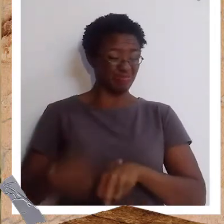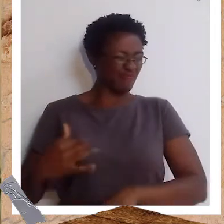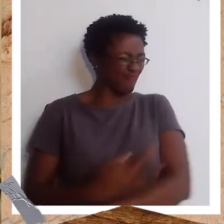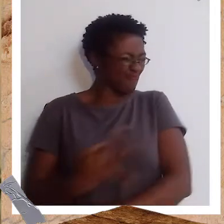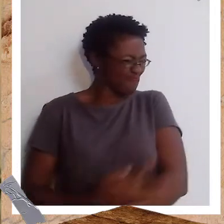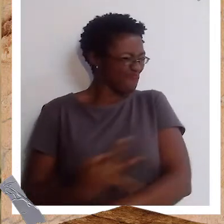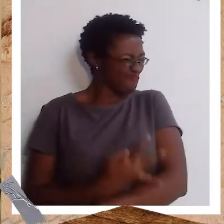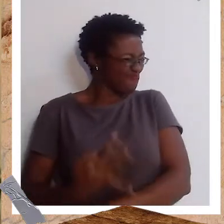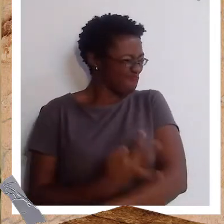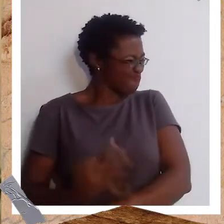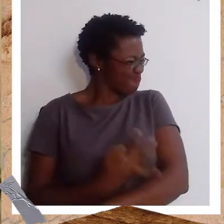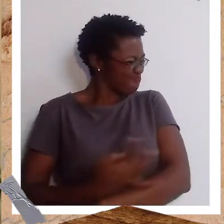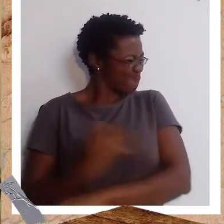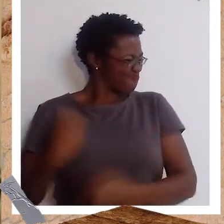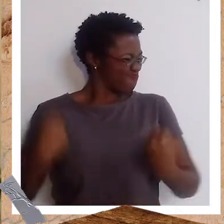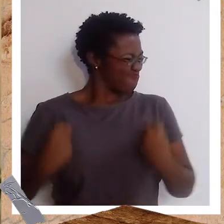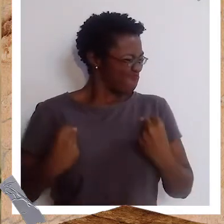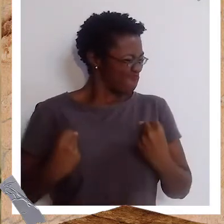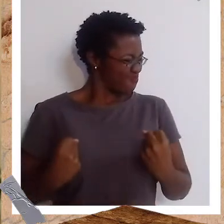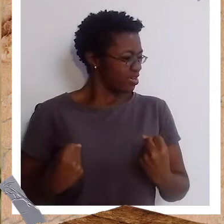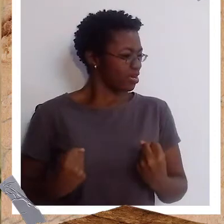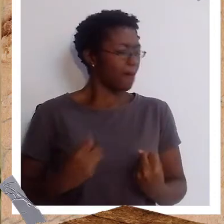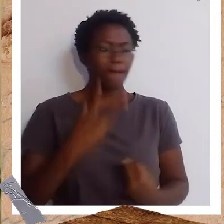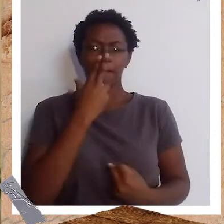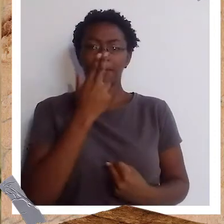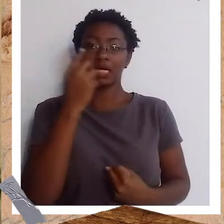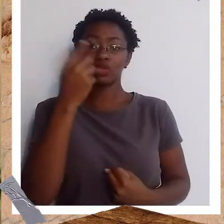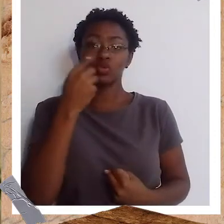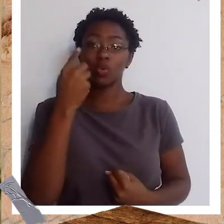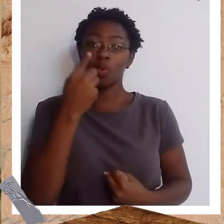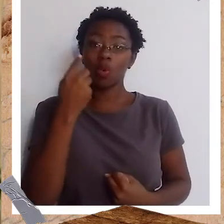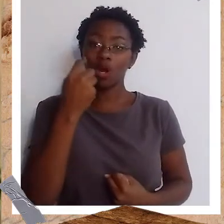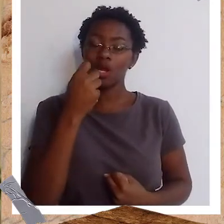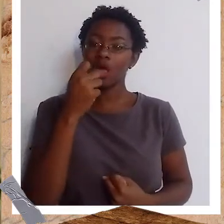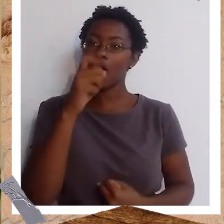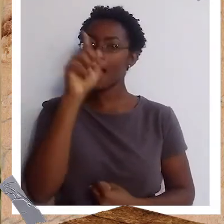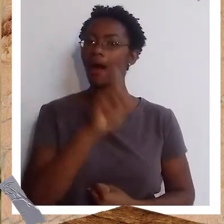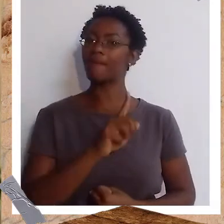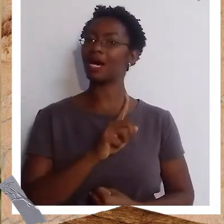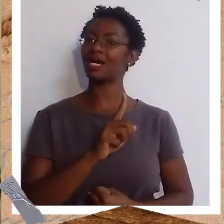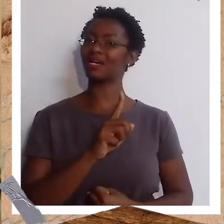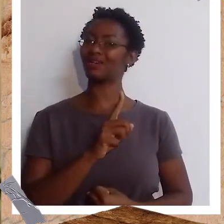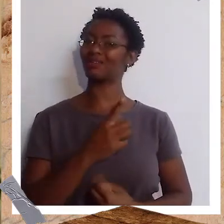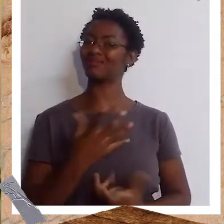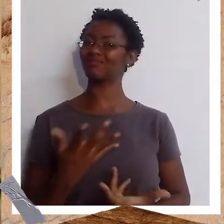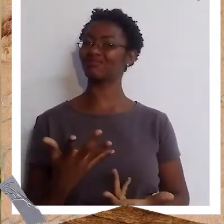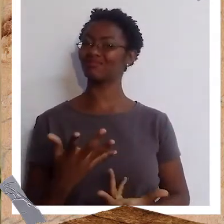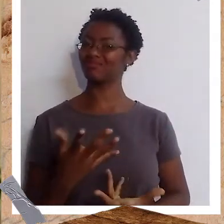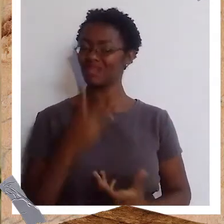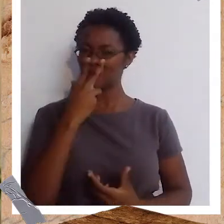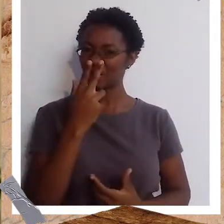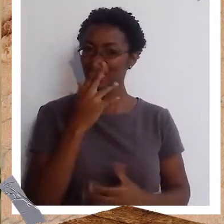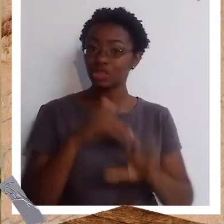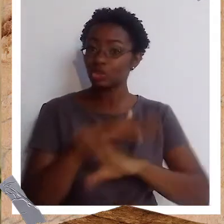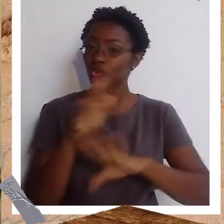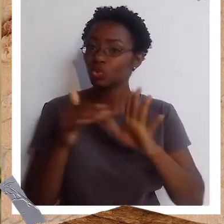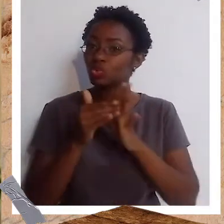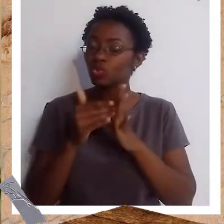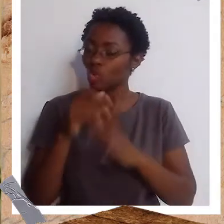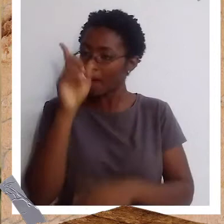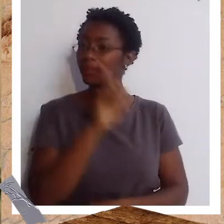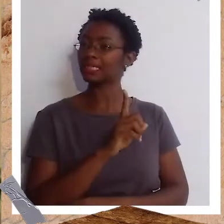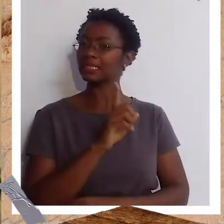violenta, é como se a retina amarelasse, né, e todo o resto era visto a partir de uma espécie de um filtro amarelado. E